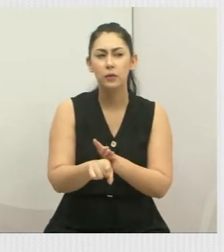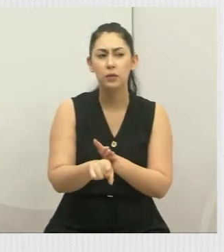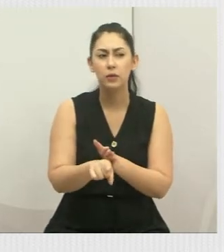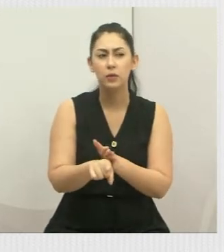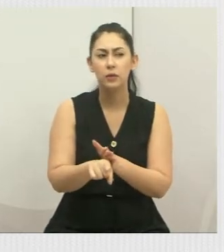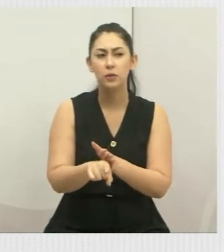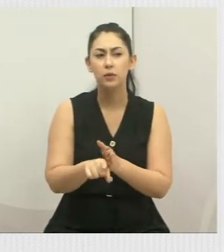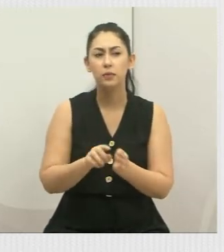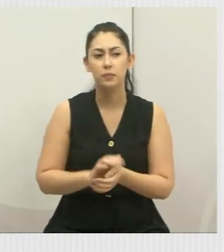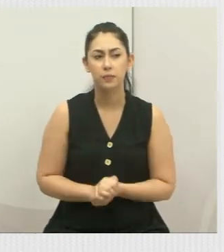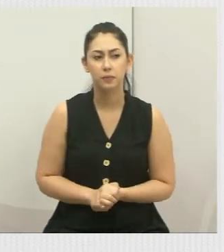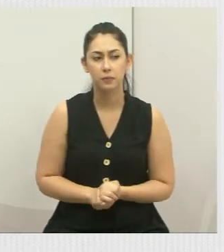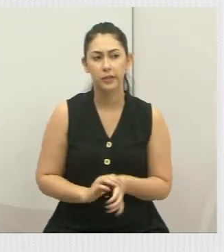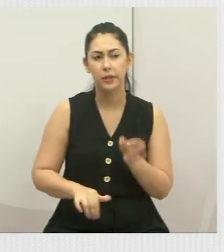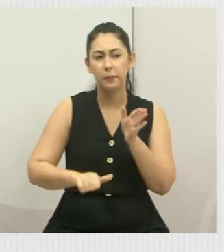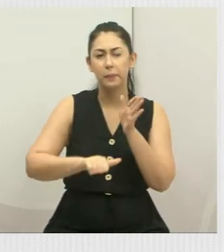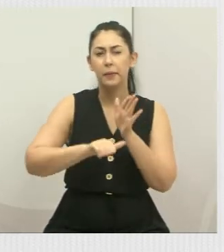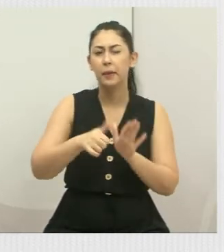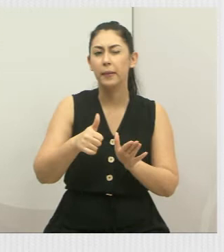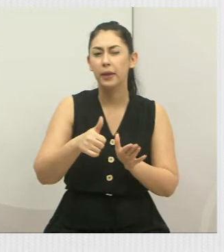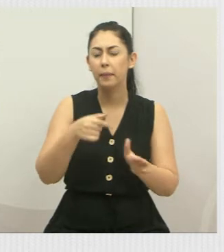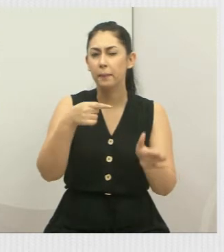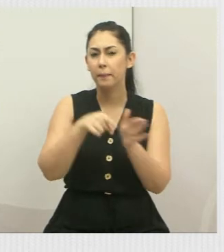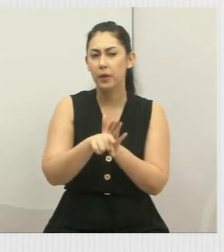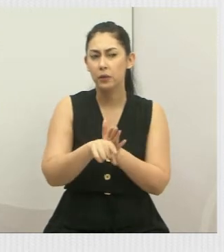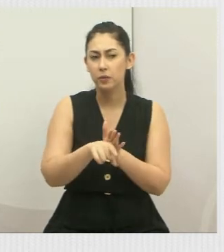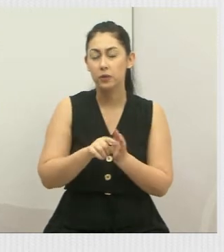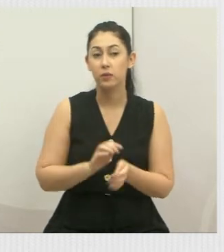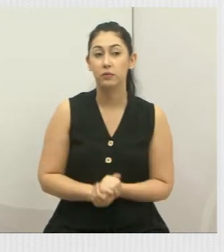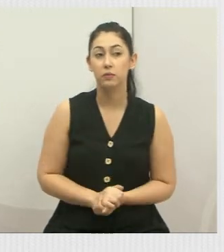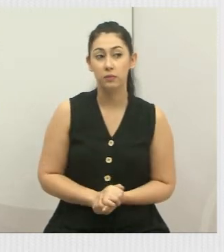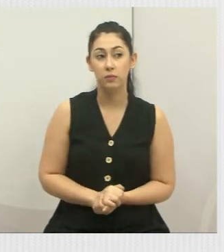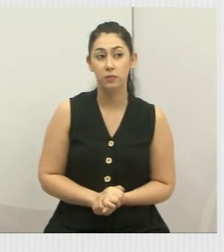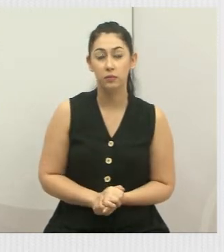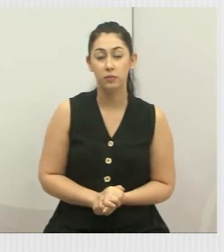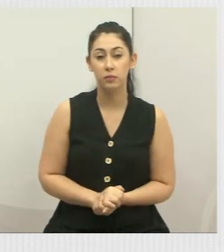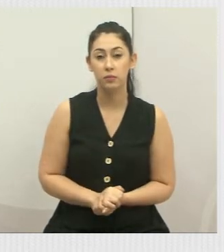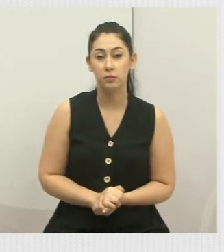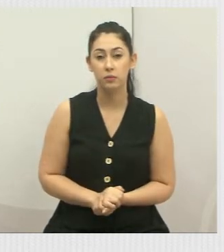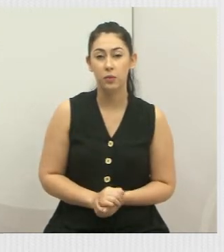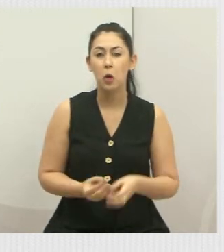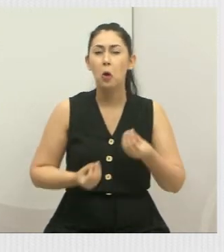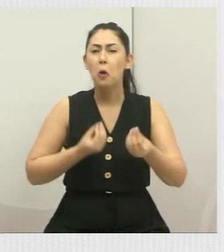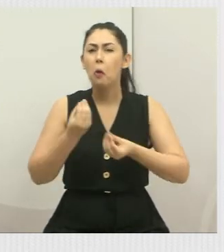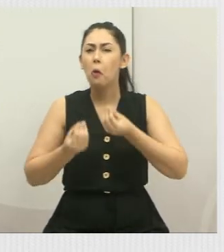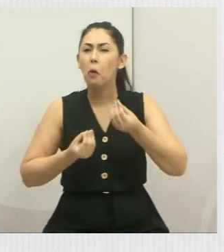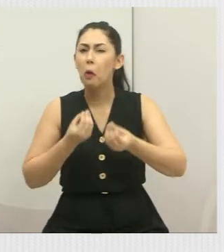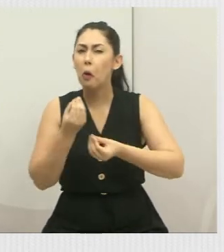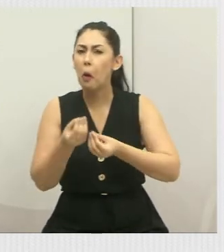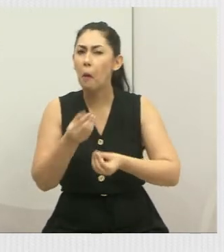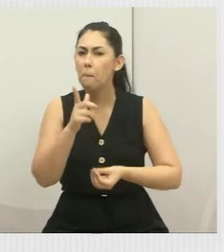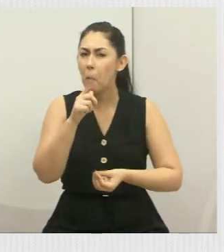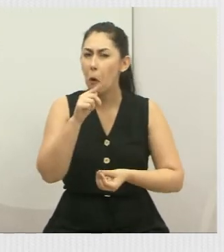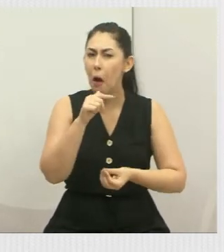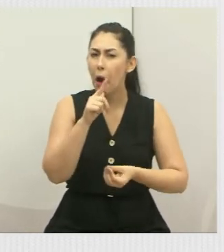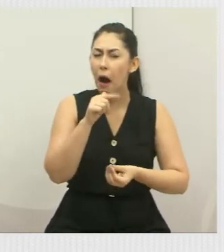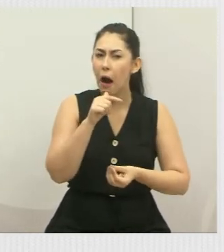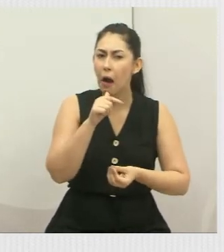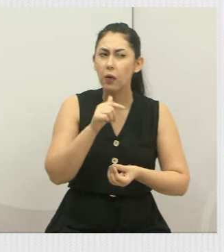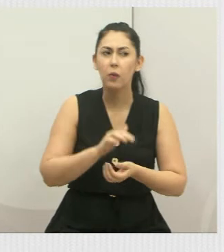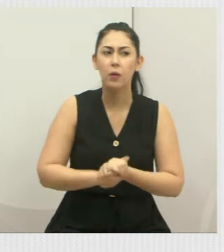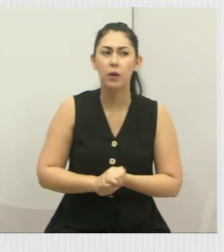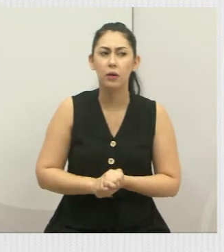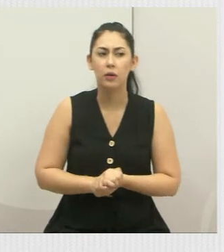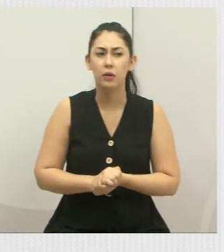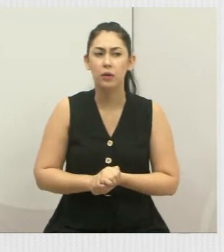primeira pergunta da nossa oficina participativa é o seguinte: como está a captação superficial, a captação de